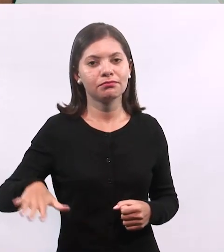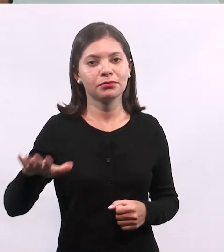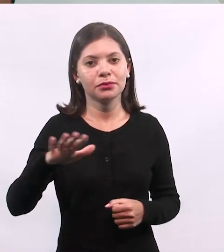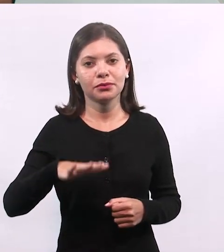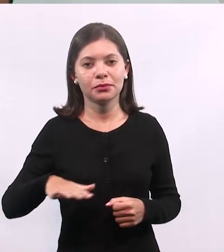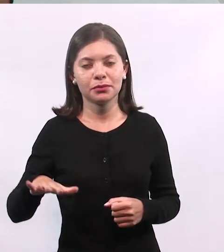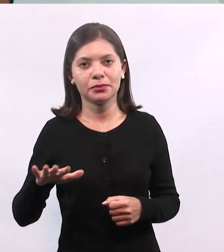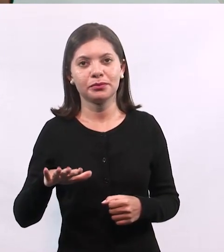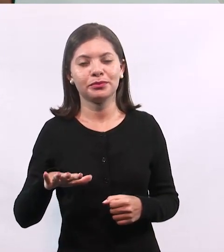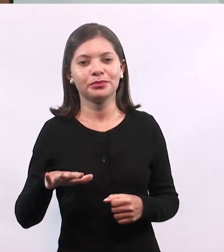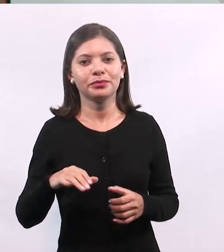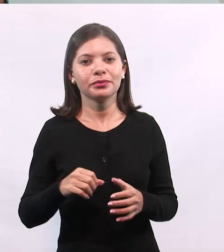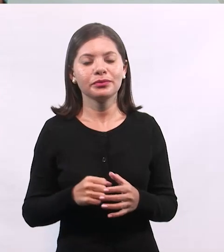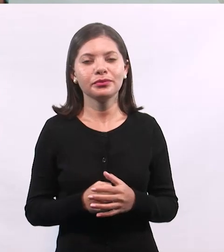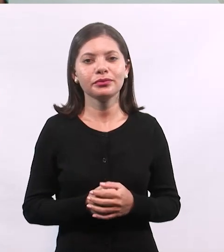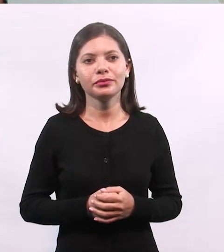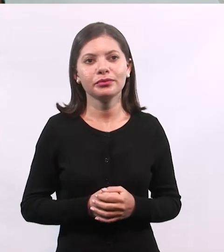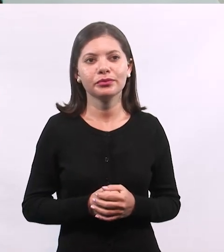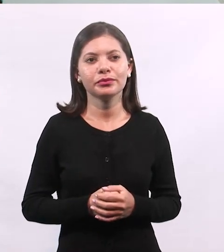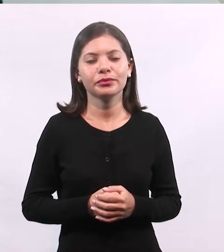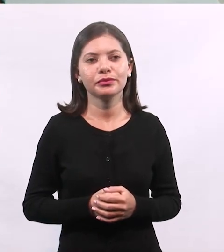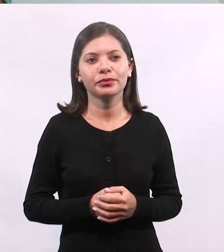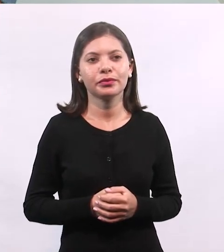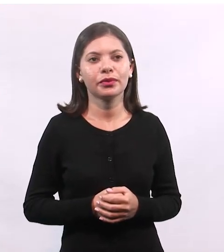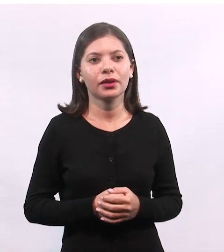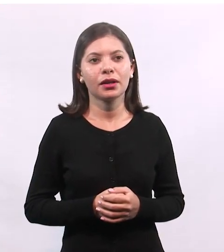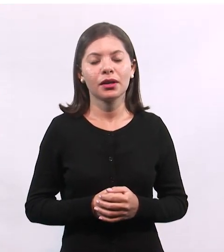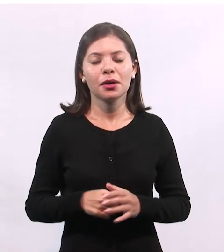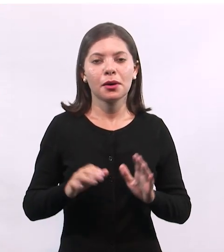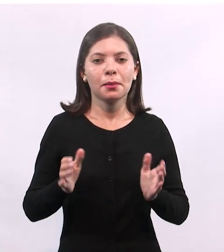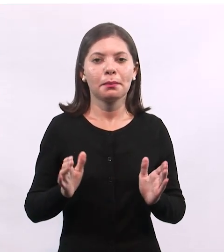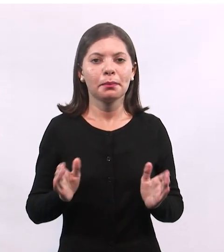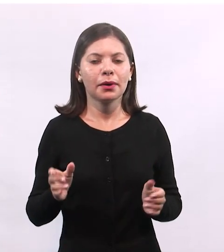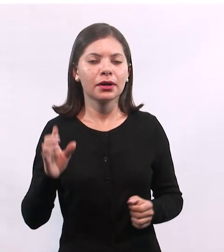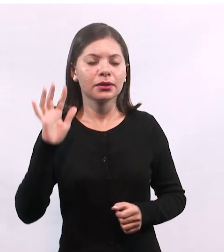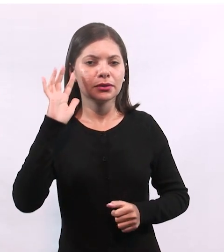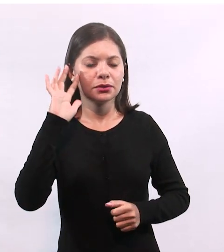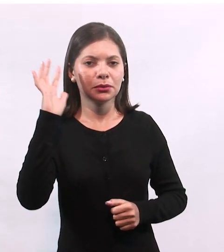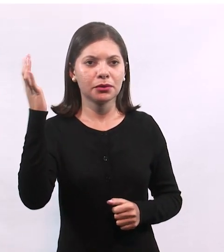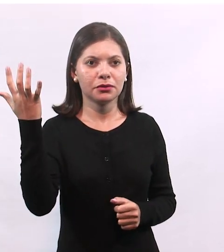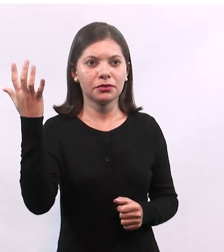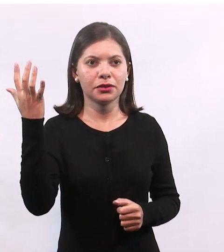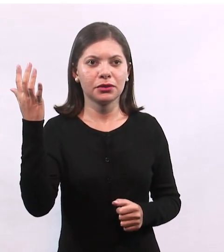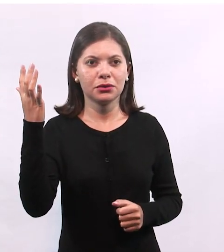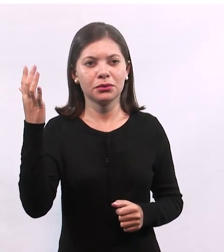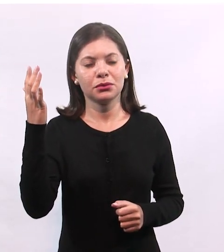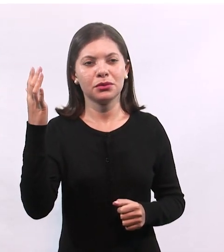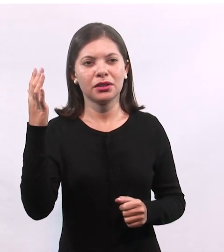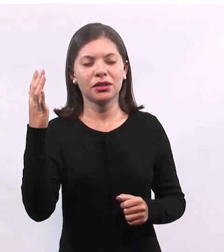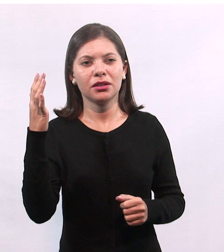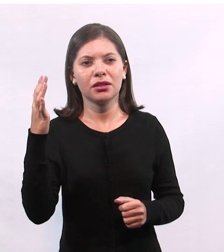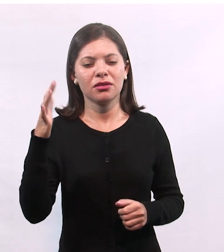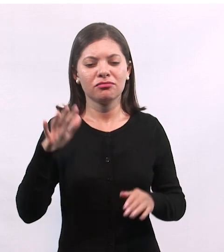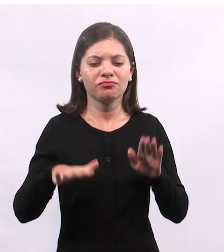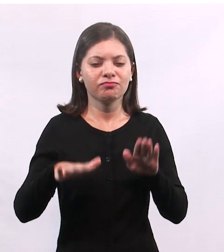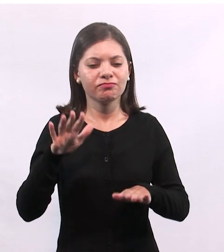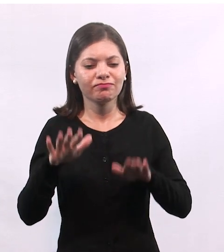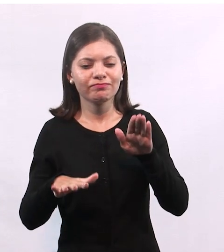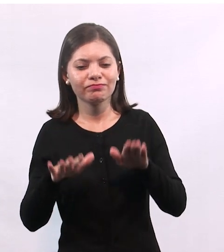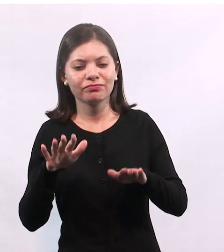mesma do espaço amostral é idêntico ao espaço amostral já um evento que a gente chama de improvável